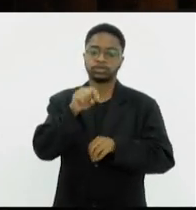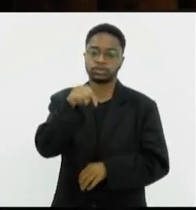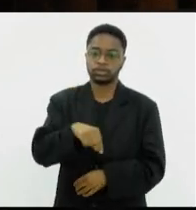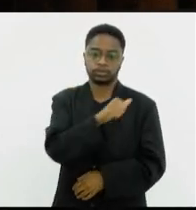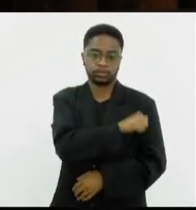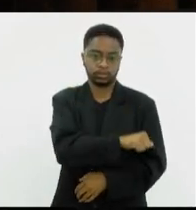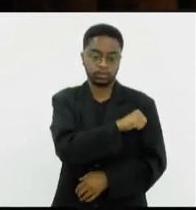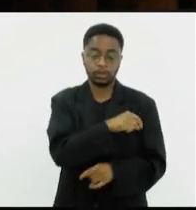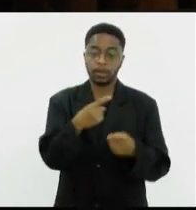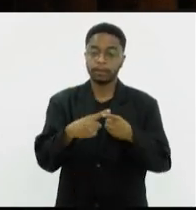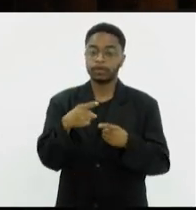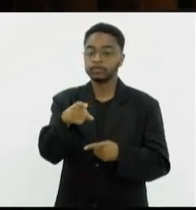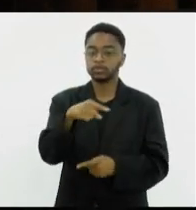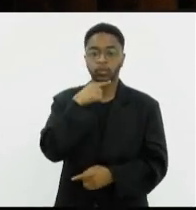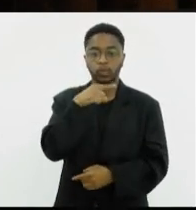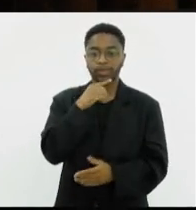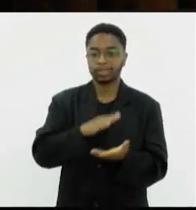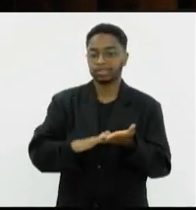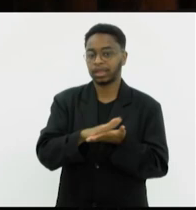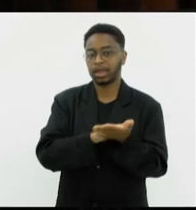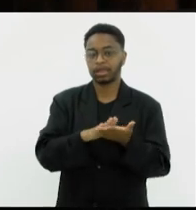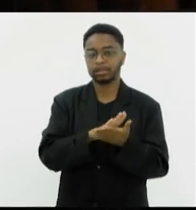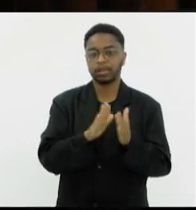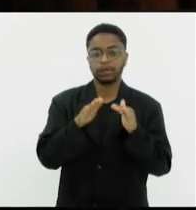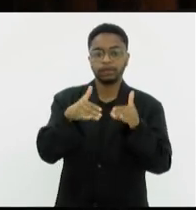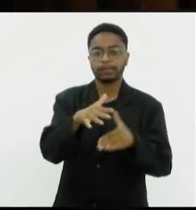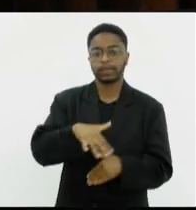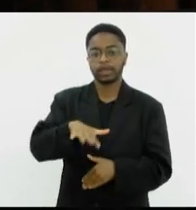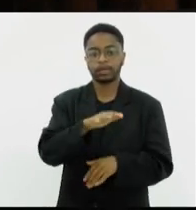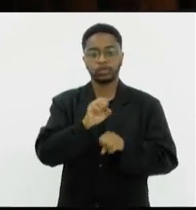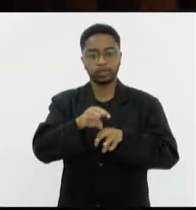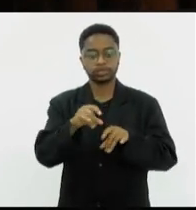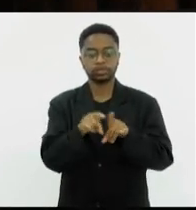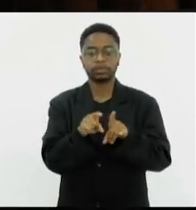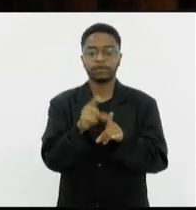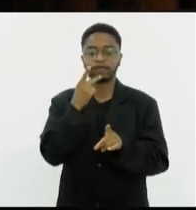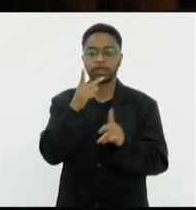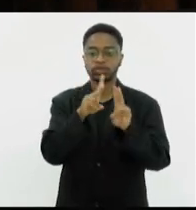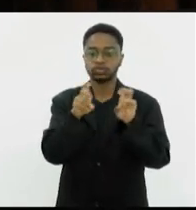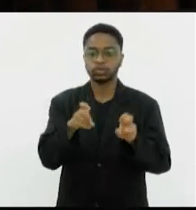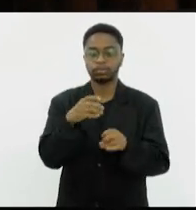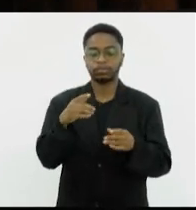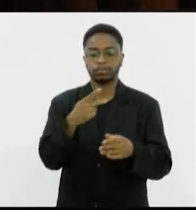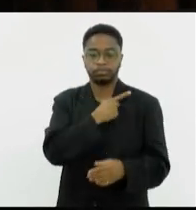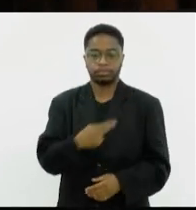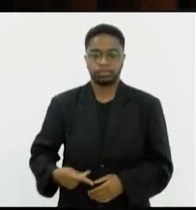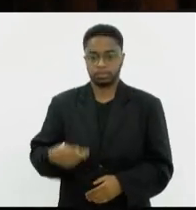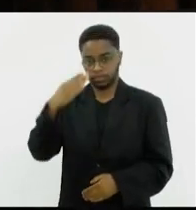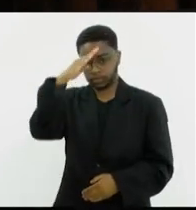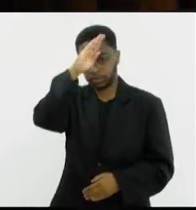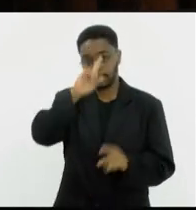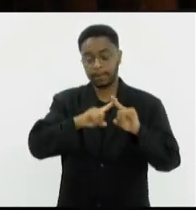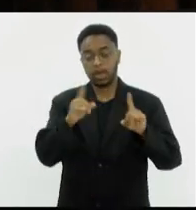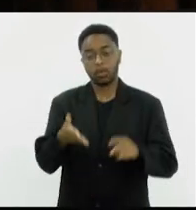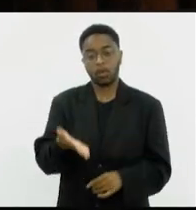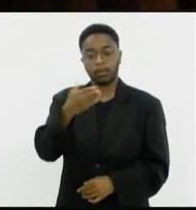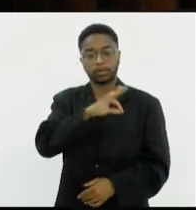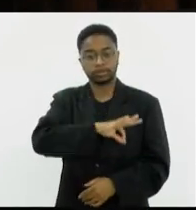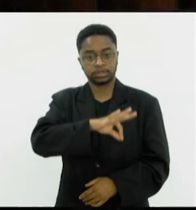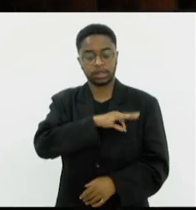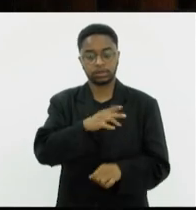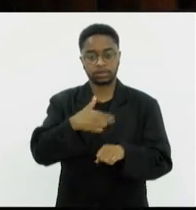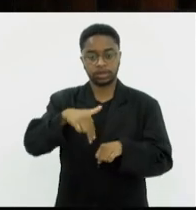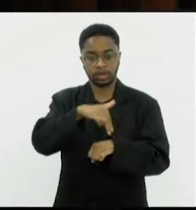Vossa Excelência não conquistou absolutamente nada, e insiste em falar no presidente Bolsonaro, mas o aumento do piso salarial de professores na